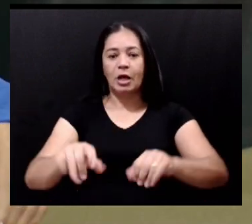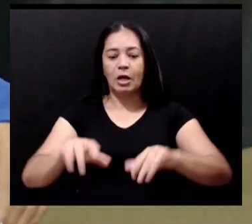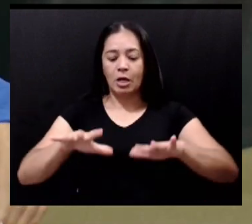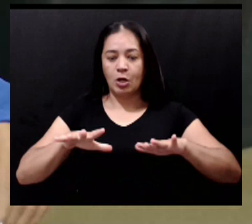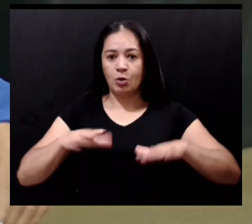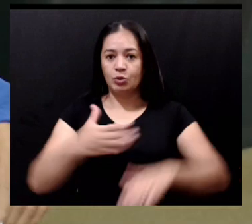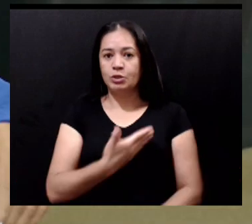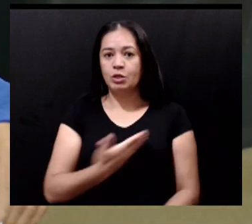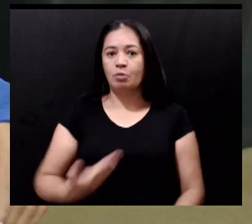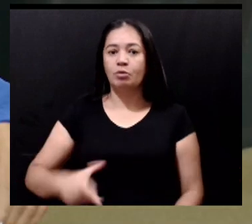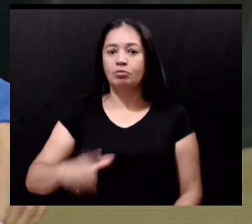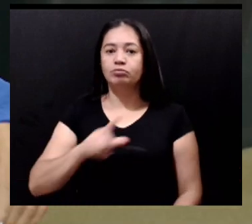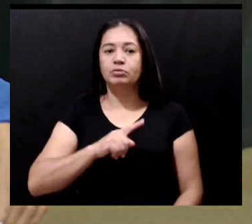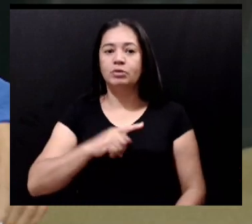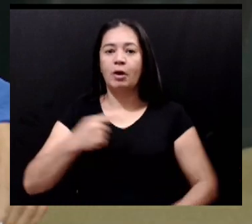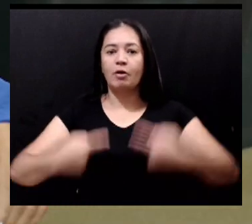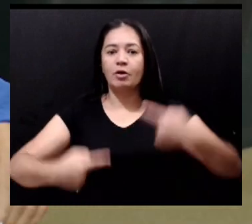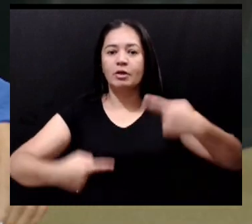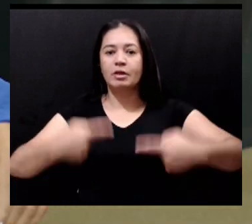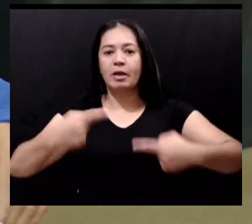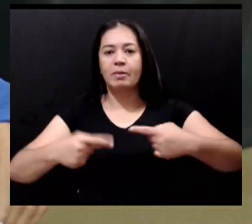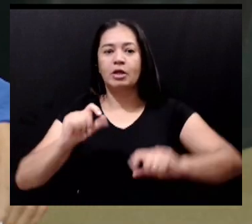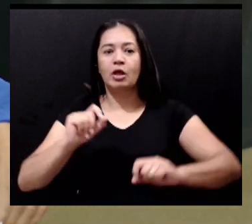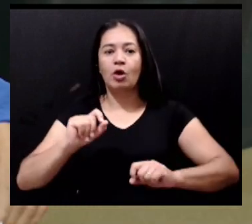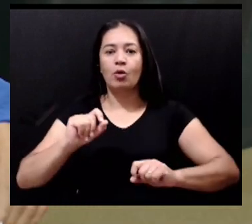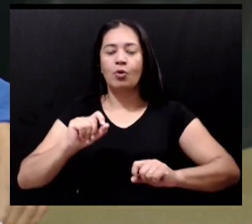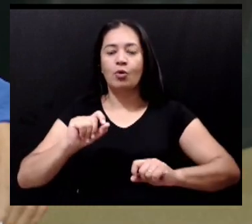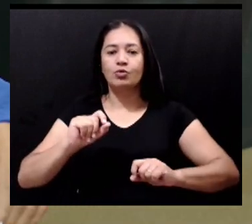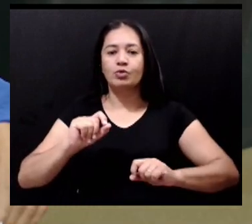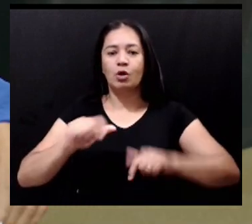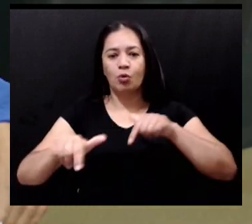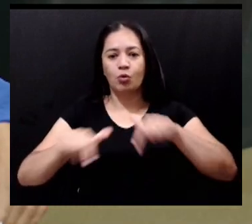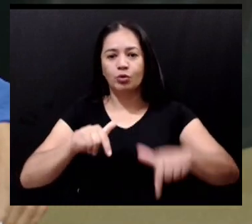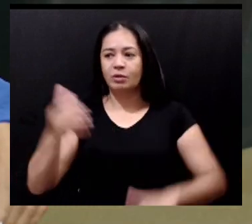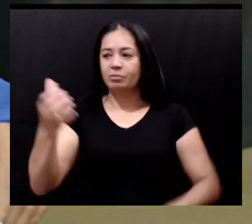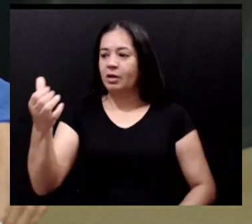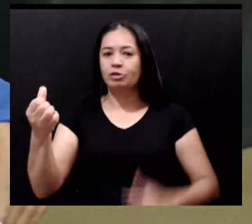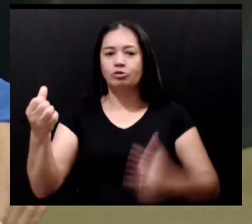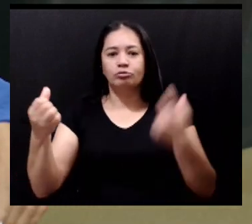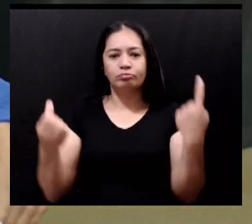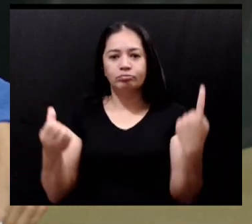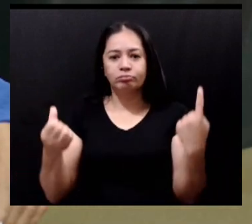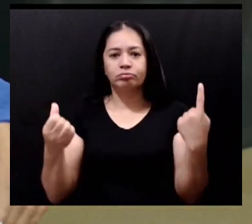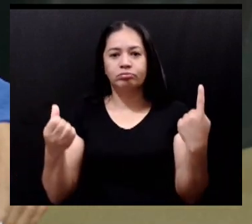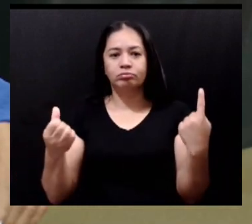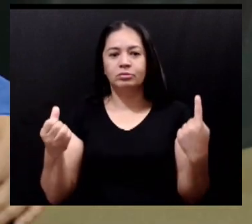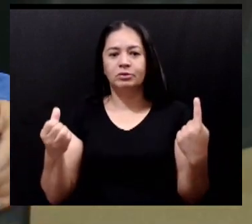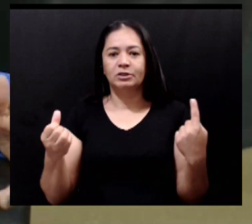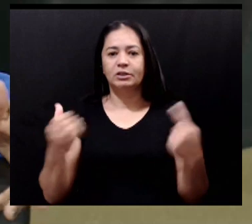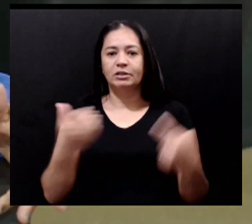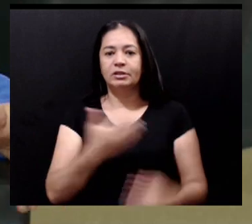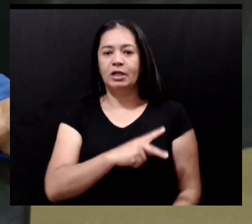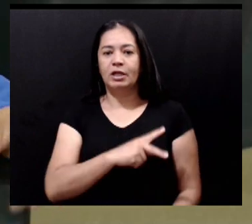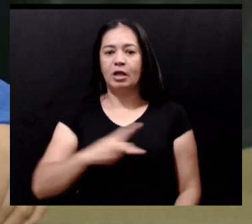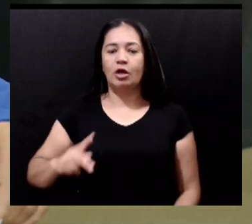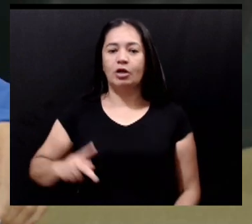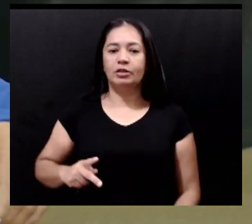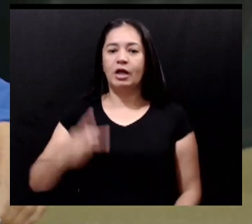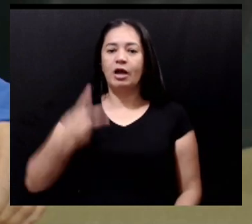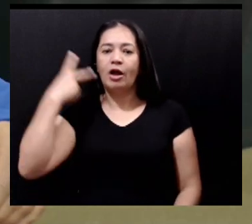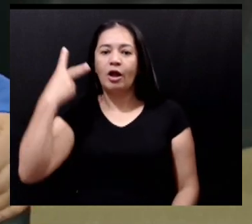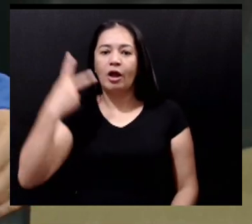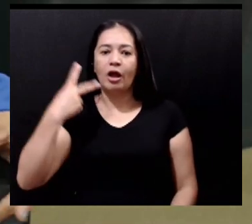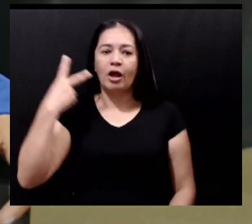da escala 6 por 1. Essa audiência acontece às 7 da noite, será presidida pela vereadora Fernanda Souto para debater aí o